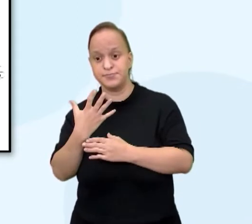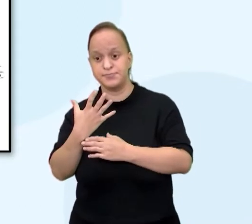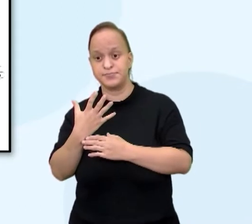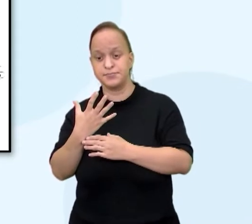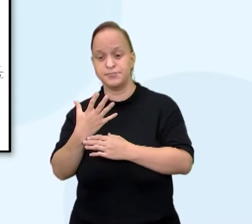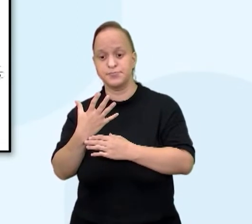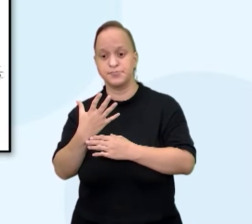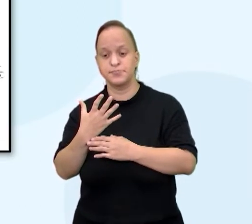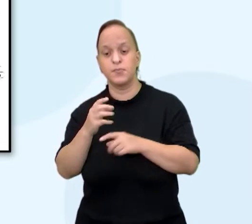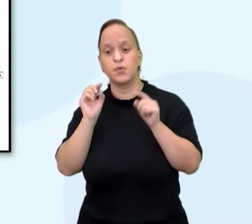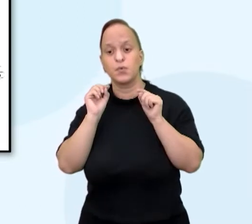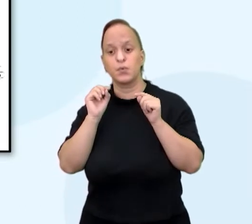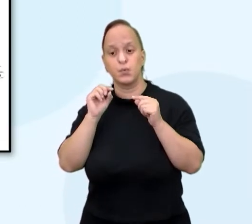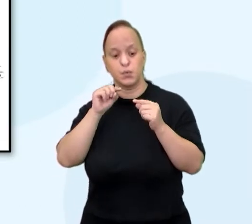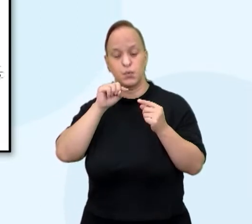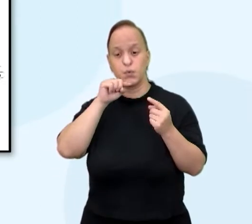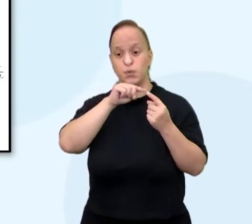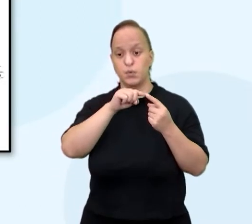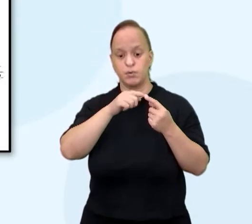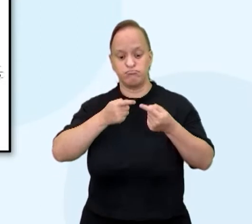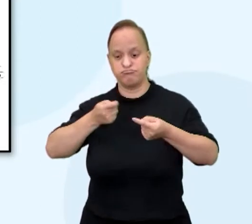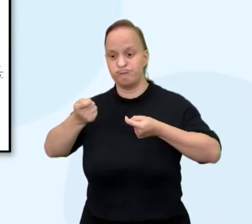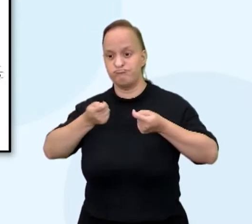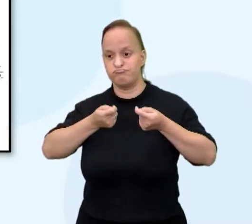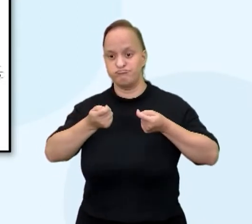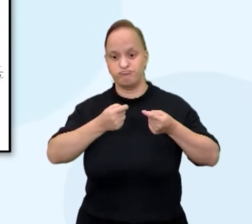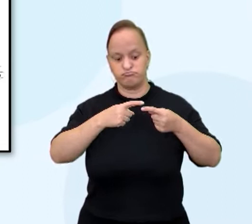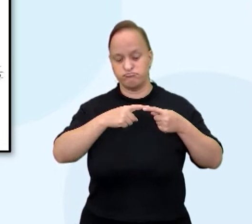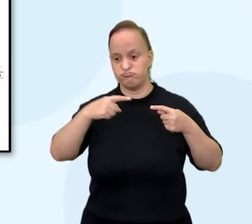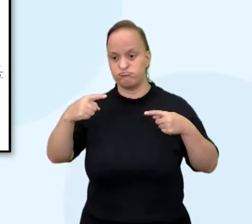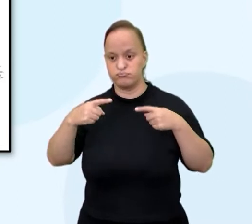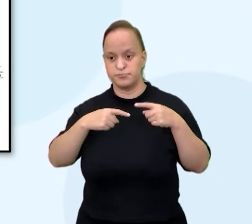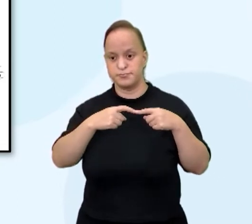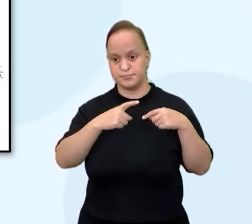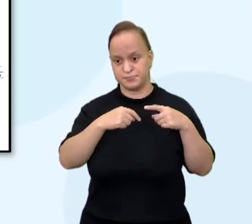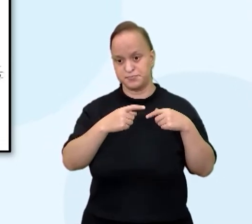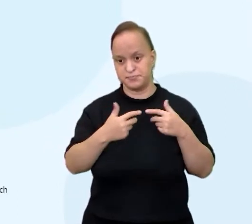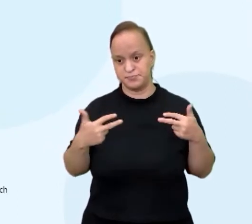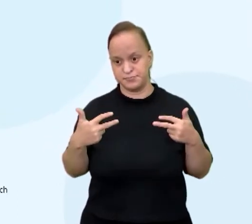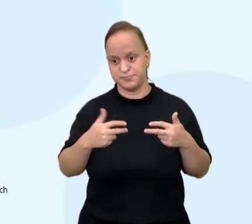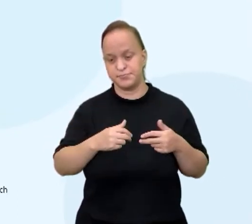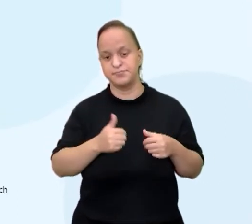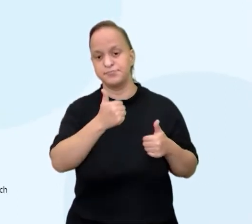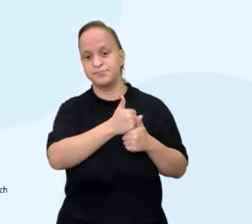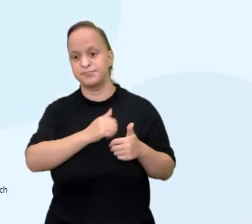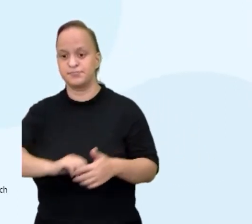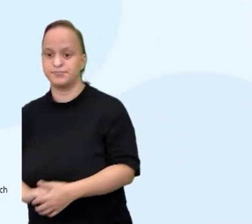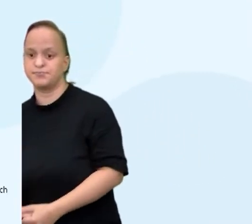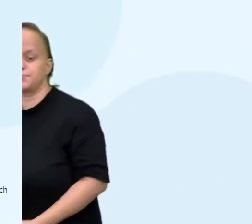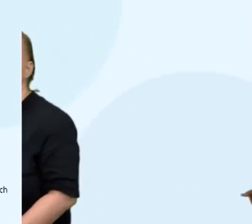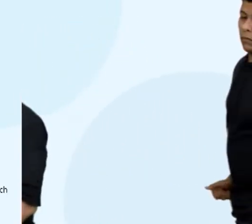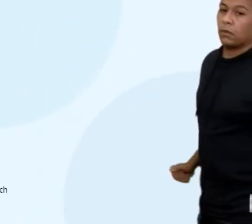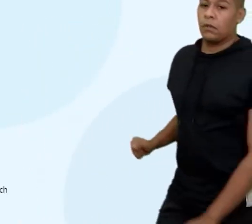para transportar mercadorias da África para a Ásia. Vamos para o